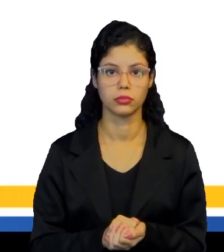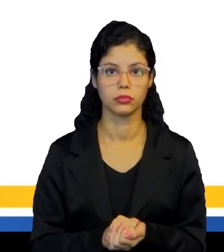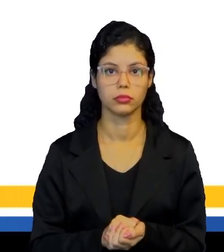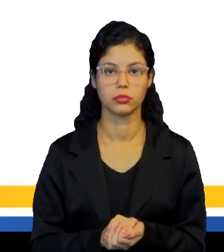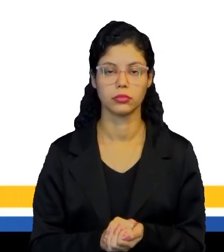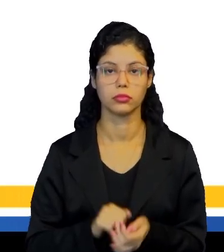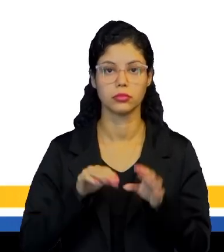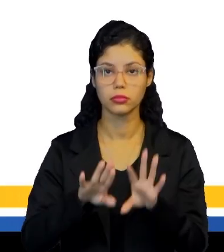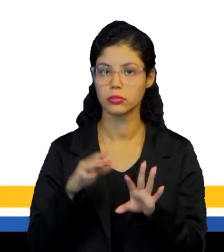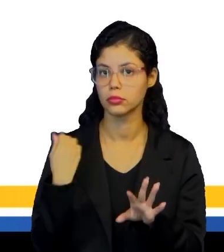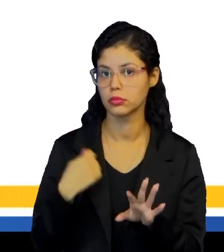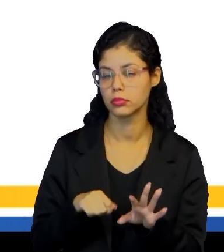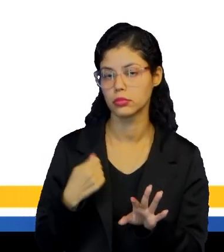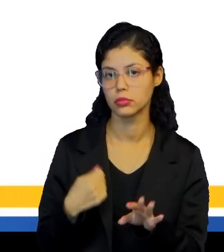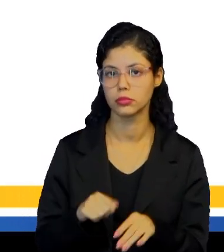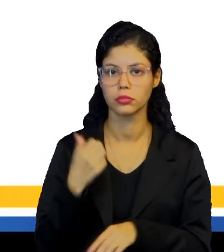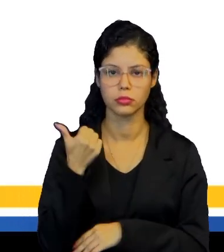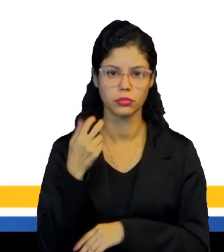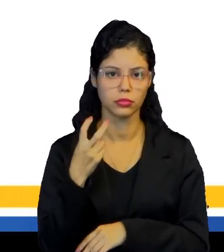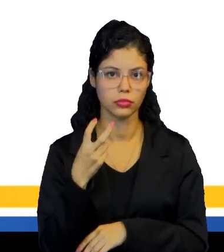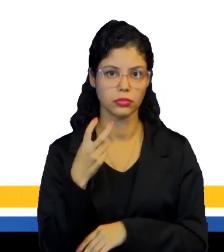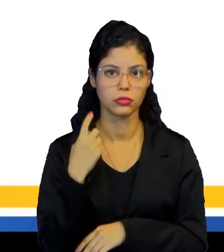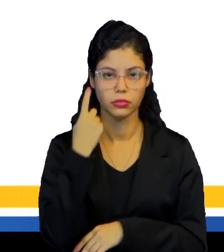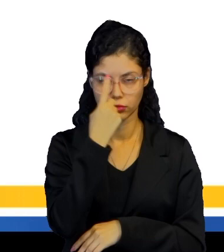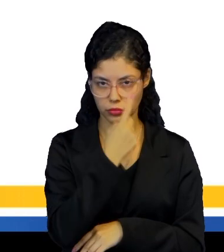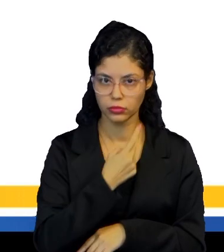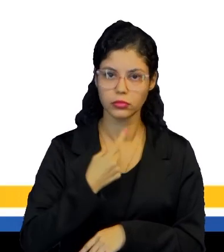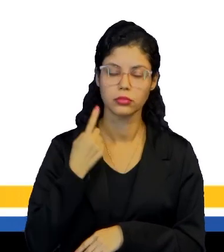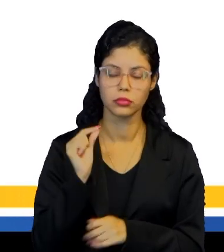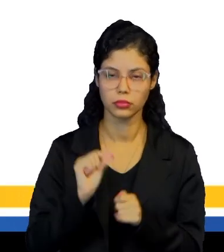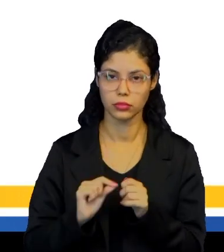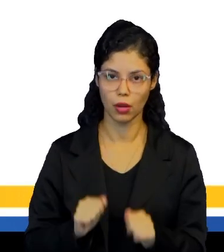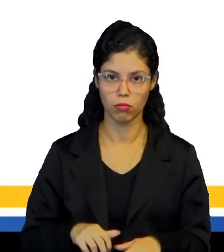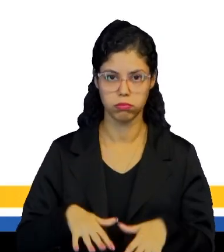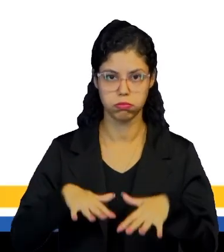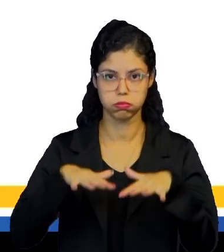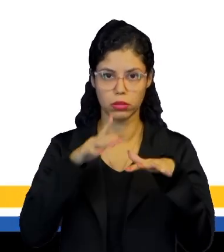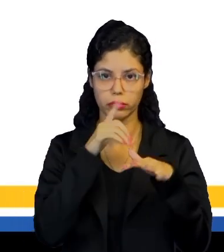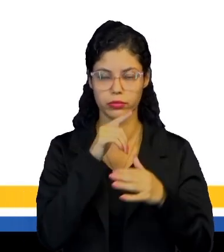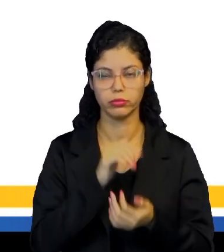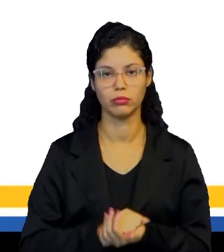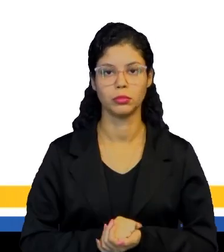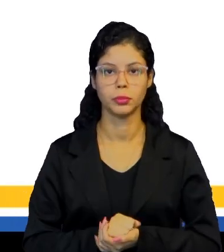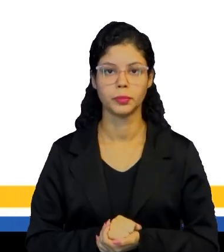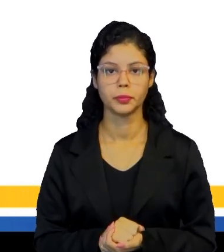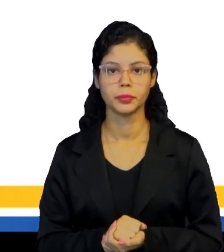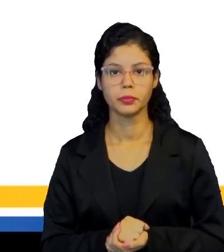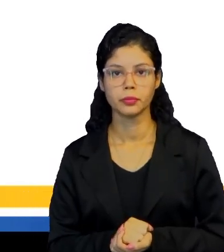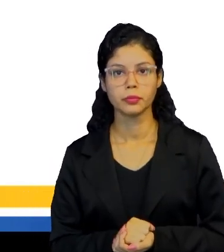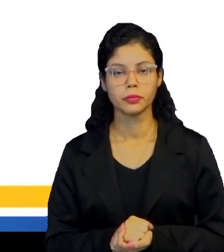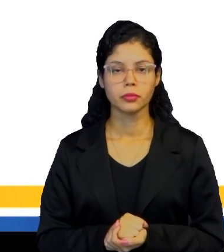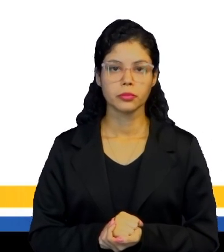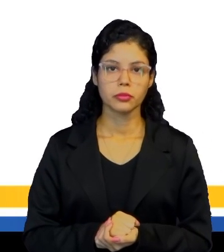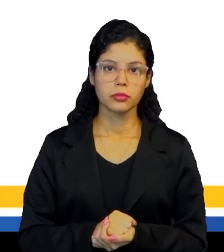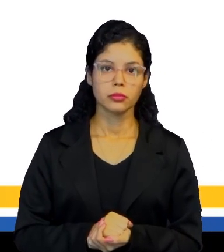será necessário 15 horas para ela encher tudo bem